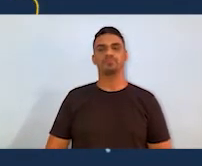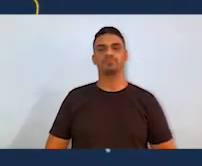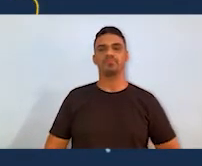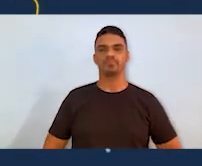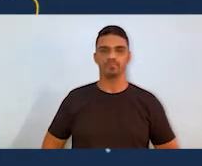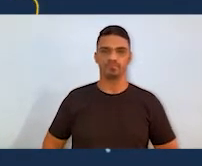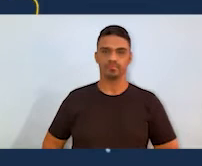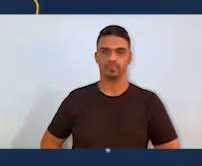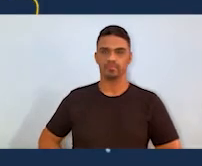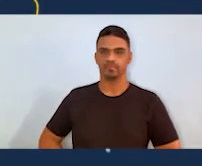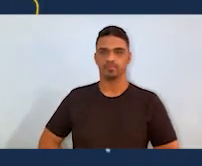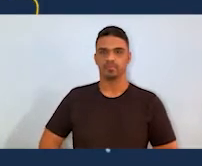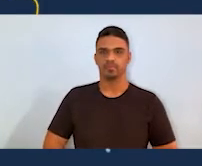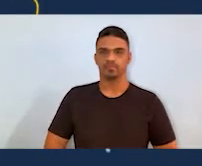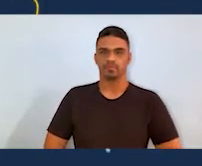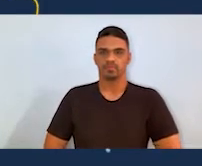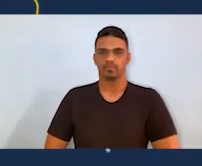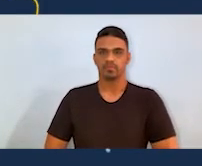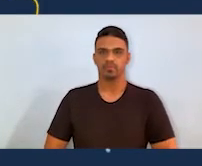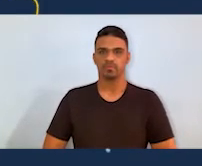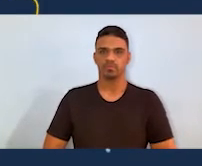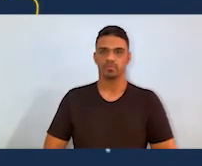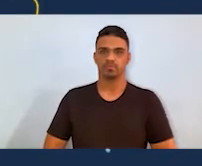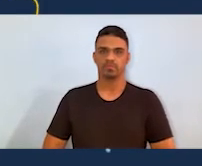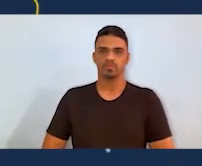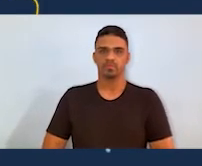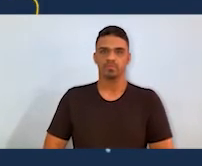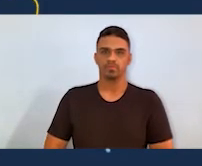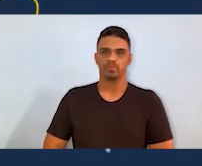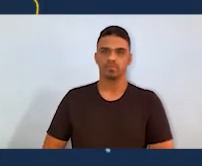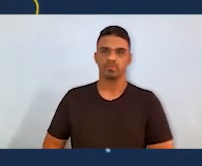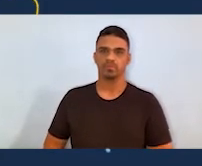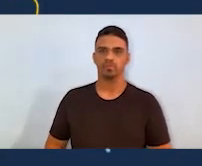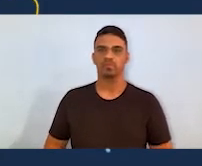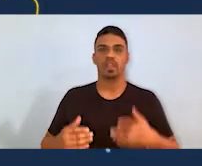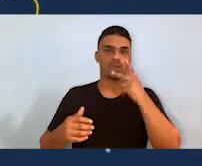Mas enfim, show. Eu acho que eu fiz um problema aqui.